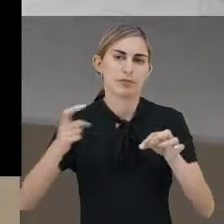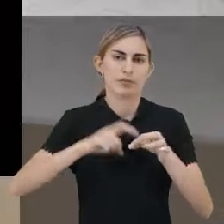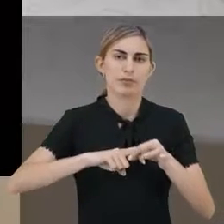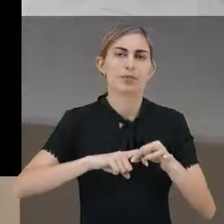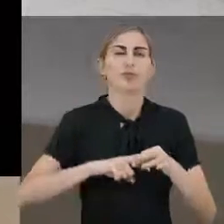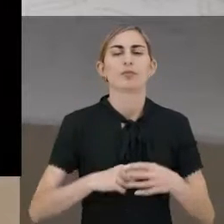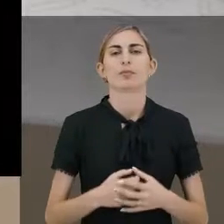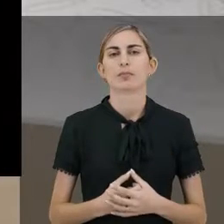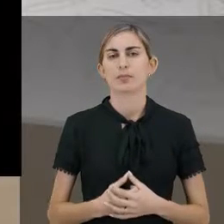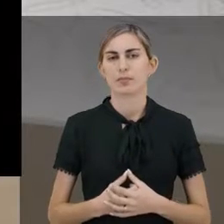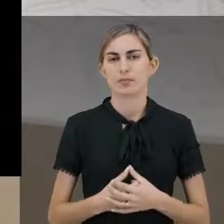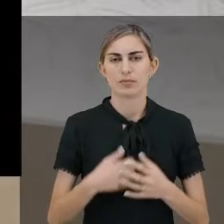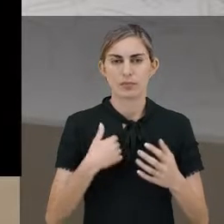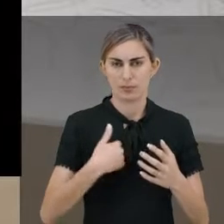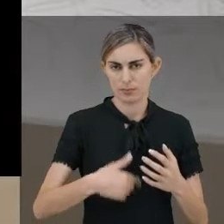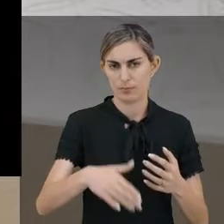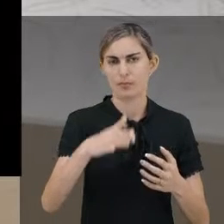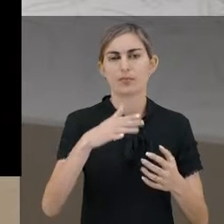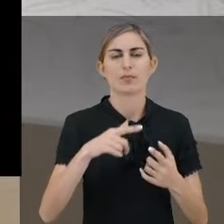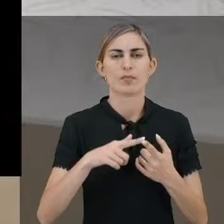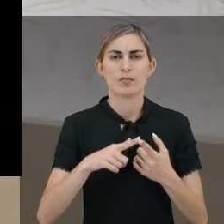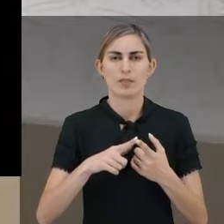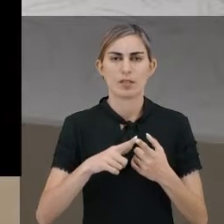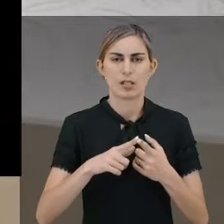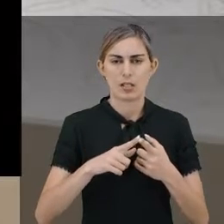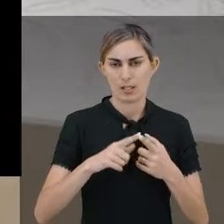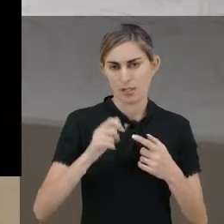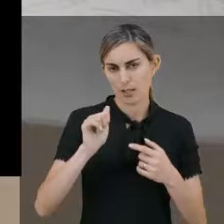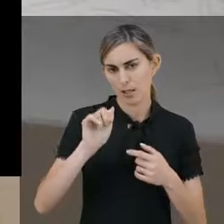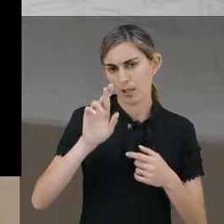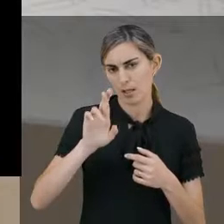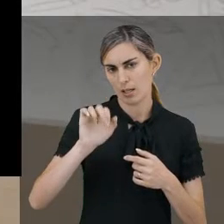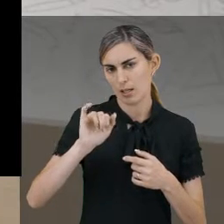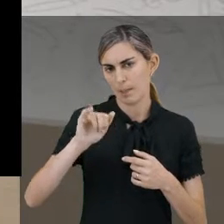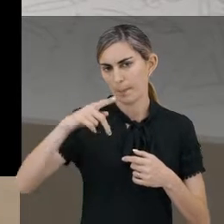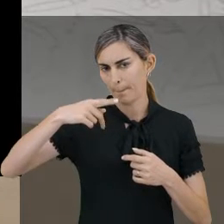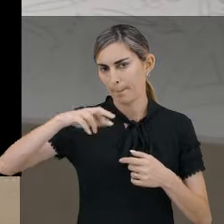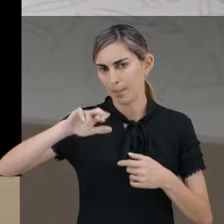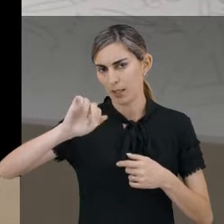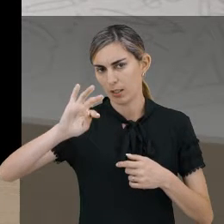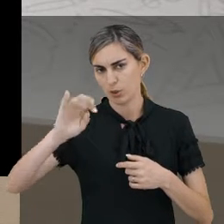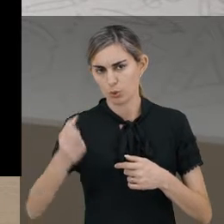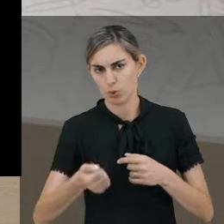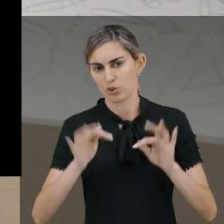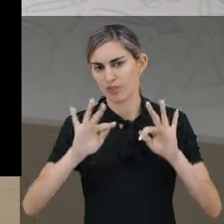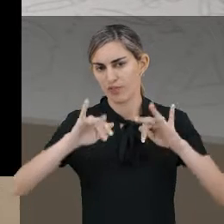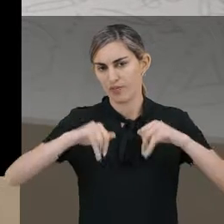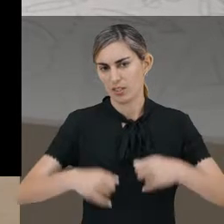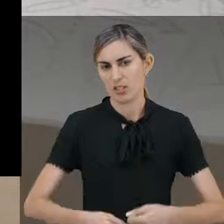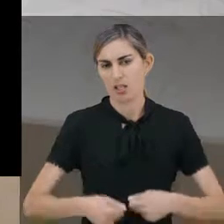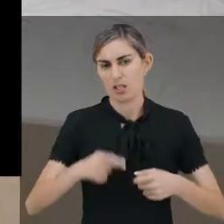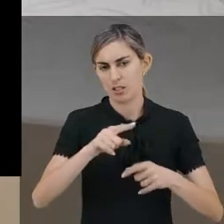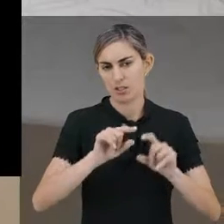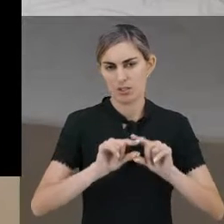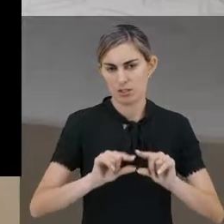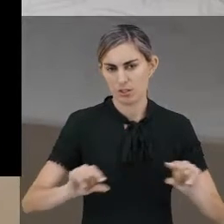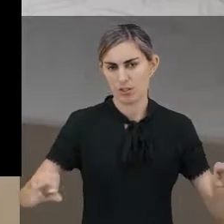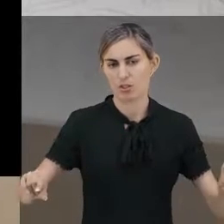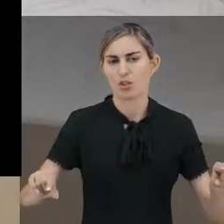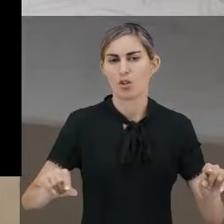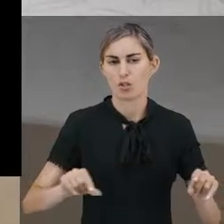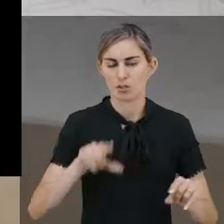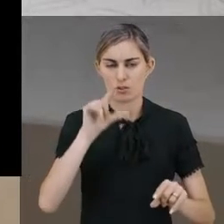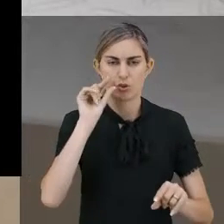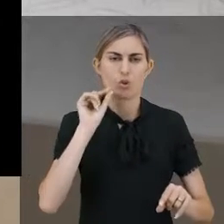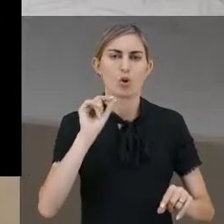retornada posteriormente, através do array pratos. E, para finalizar, é